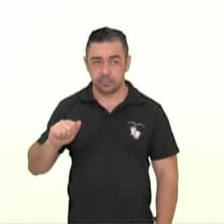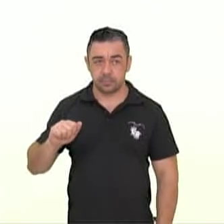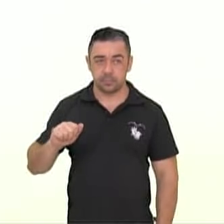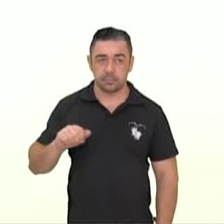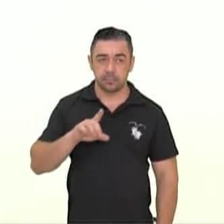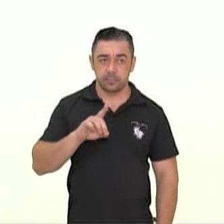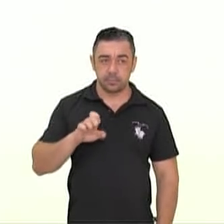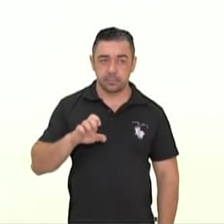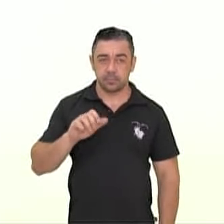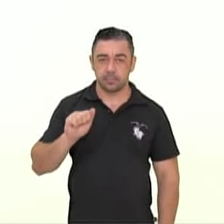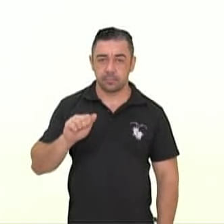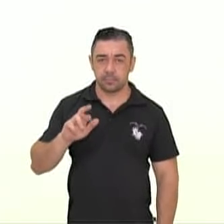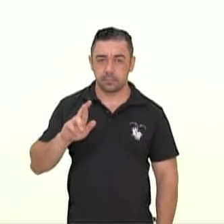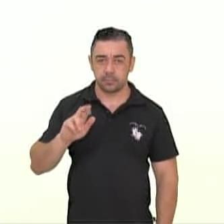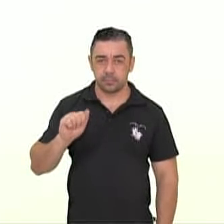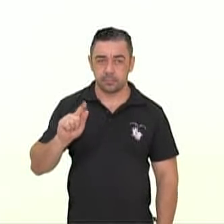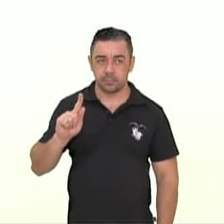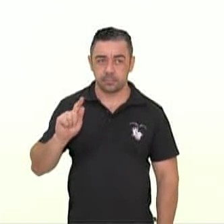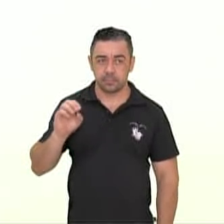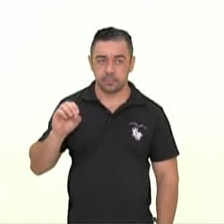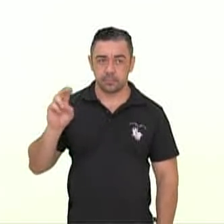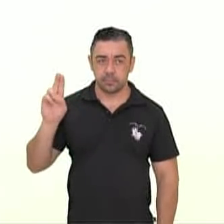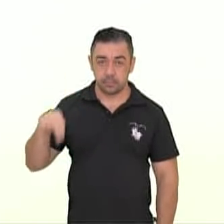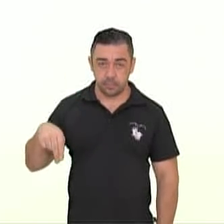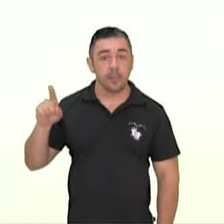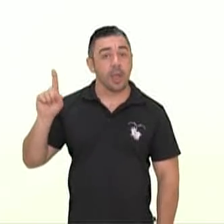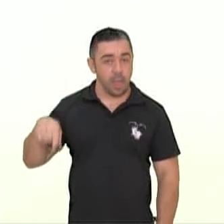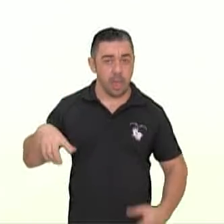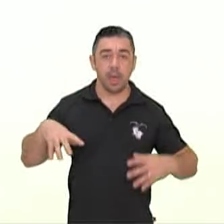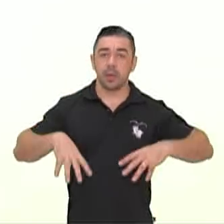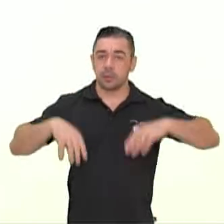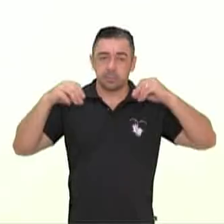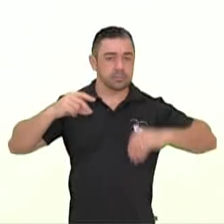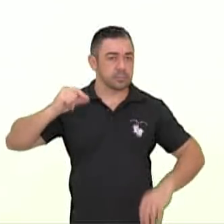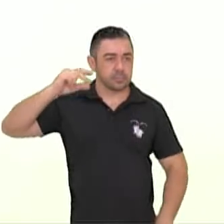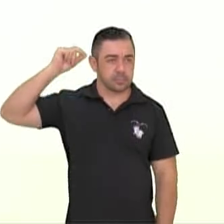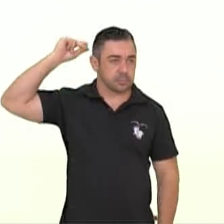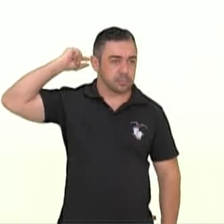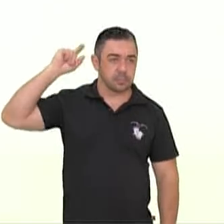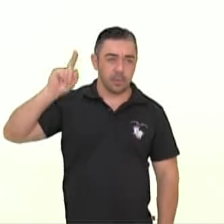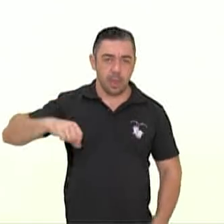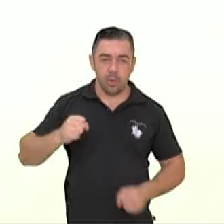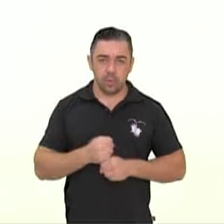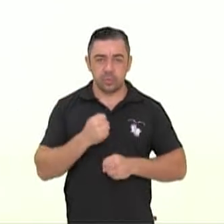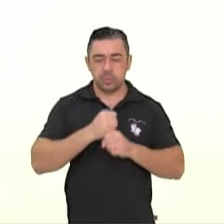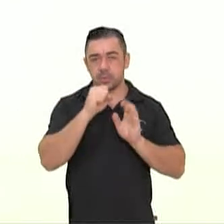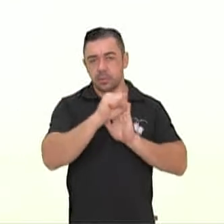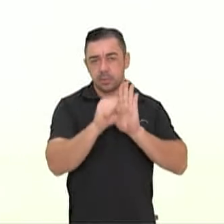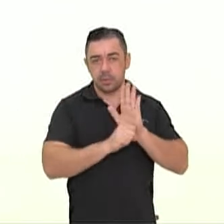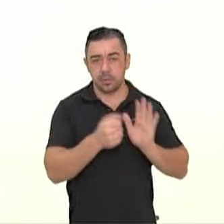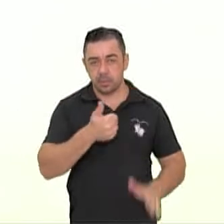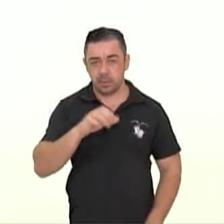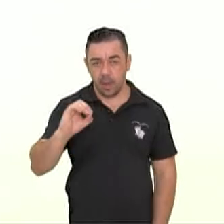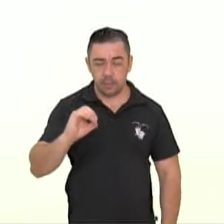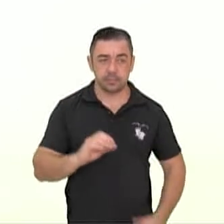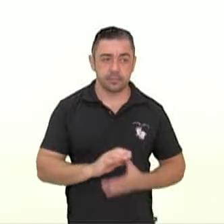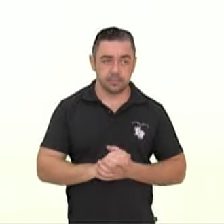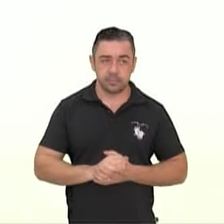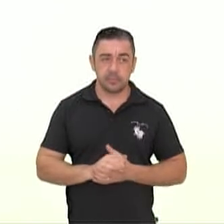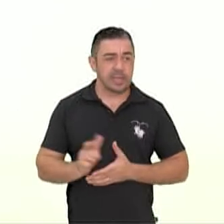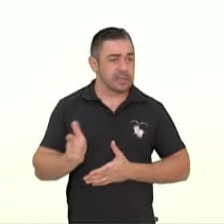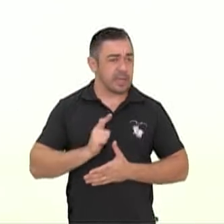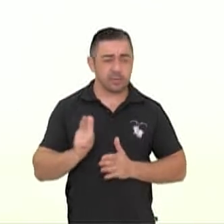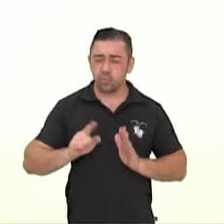fui pesquisar a história desse castelo, é um castelo, né, no ápice do feudalismo, construído no século X. Ele tem todas